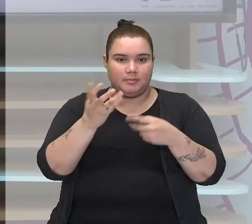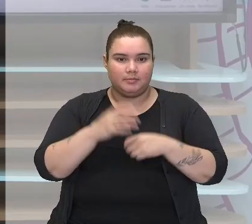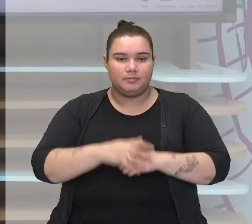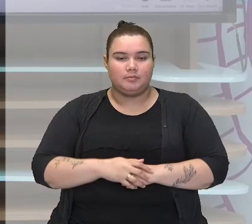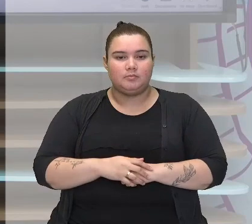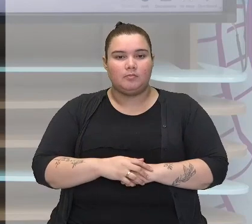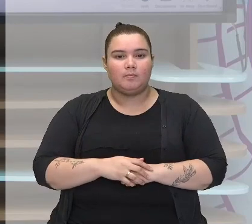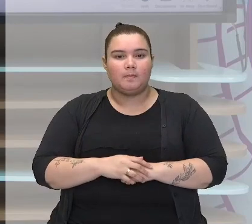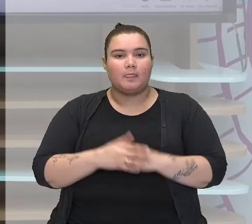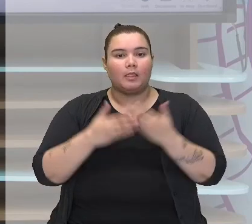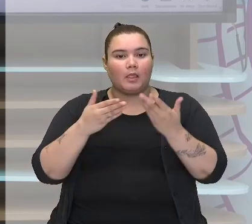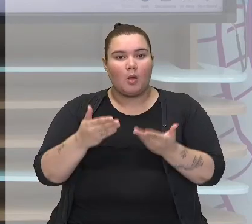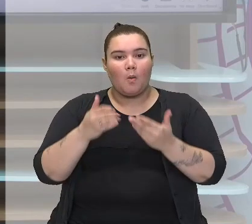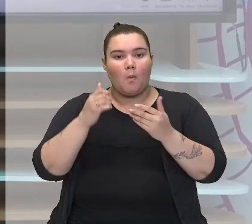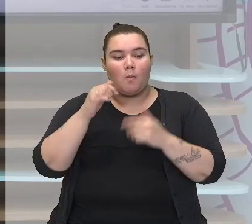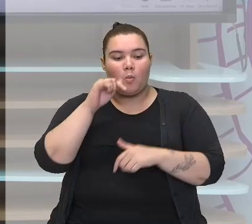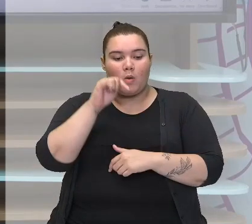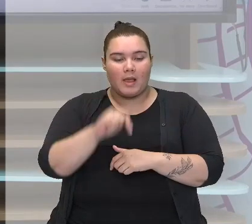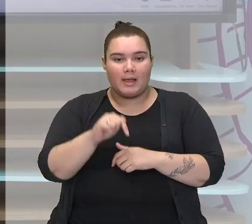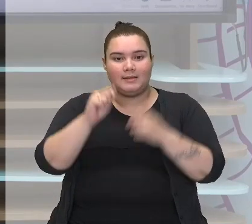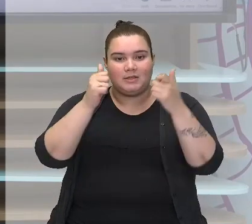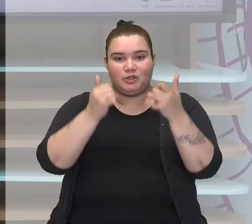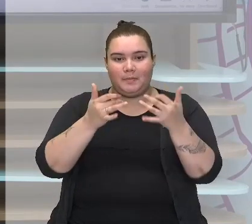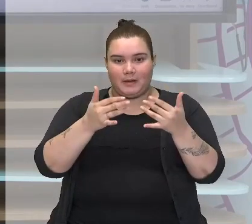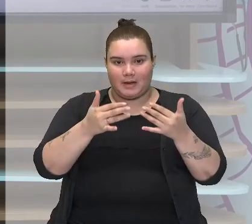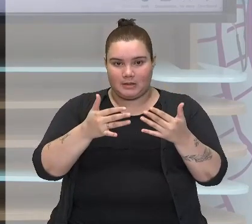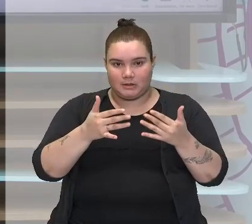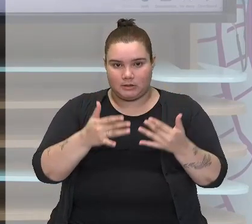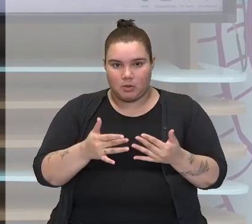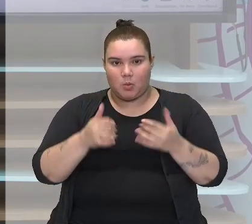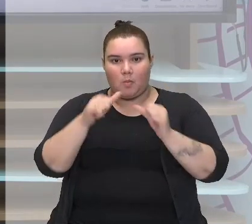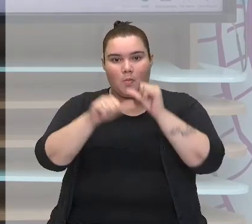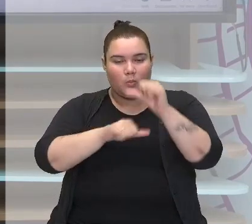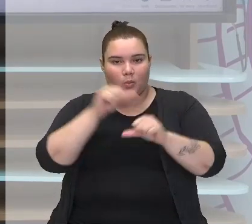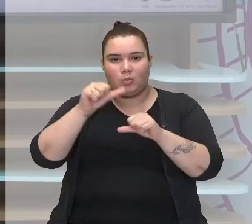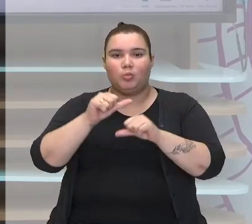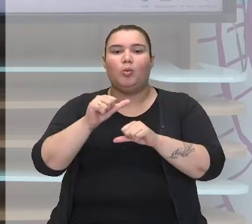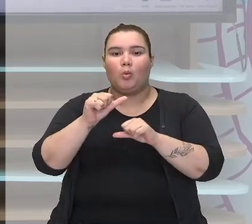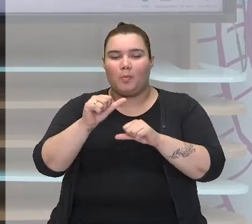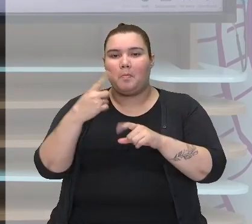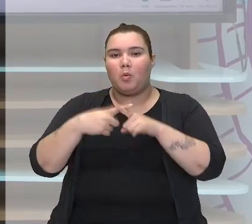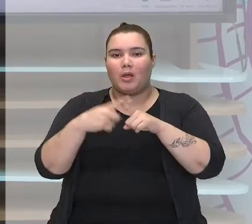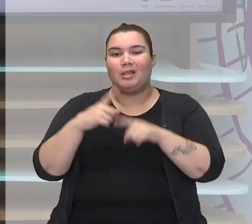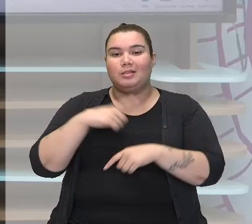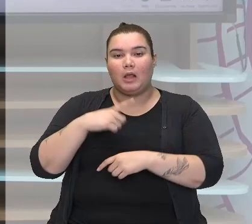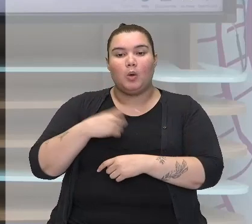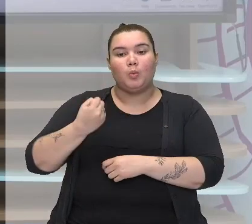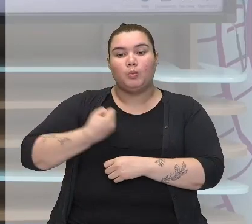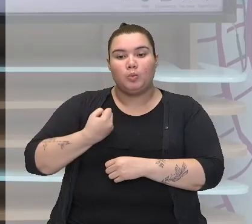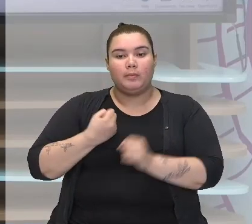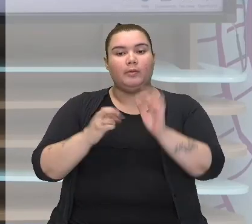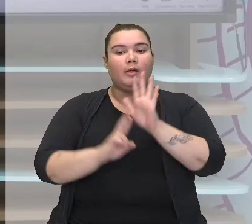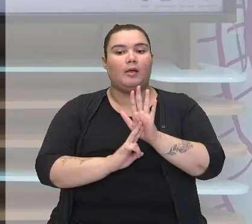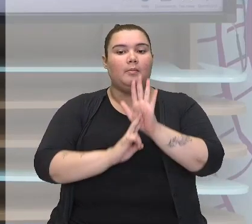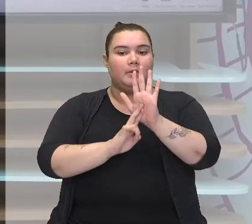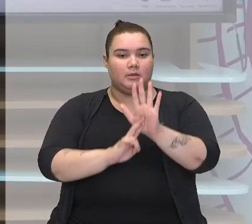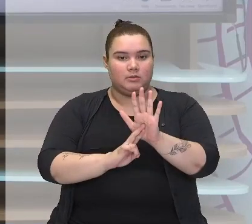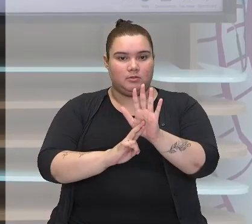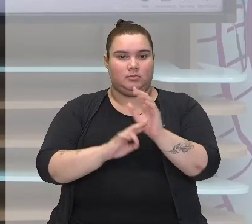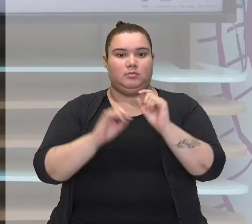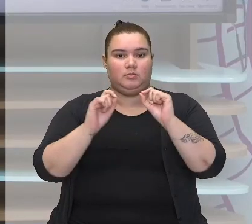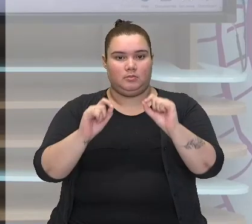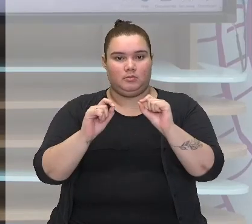situação passou a ser, uma grandeza. Olha, qual foi a grandeza aí? A